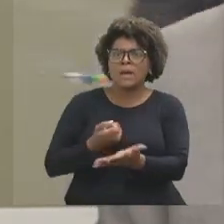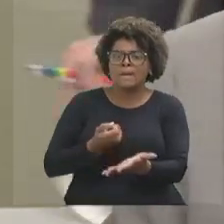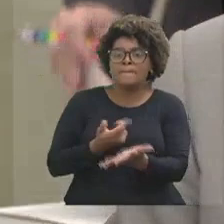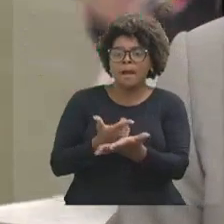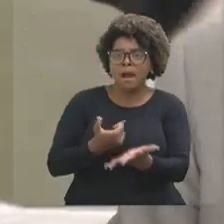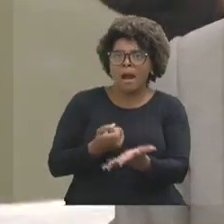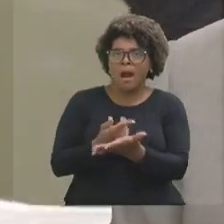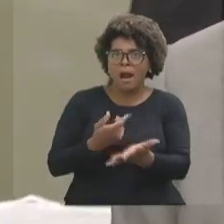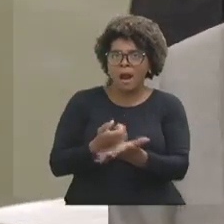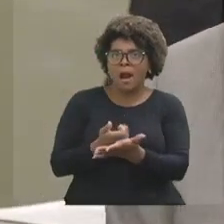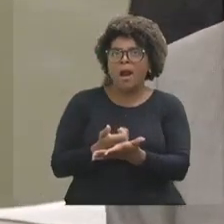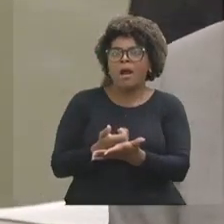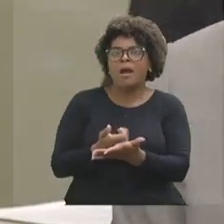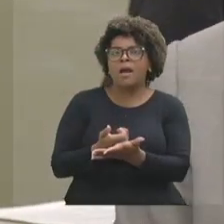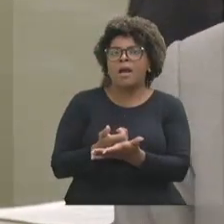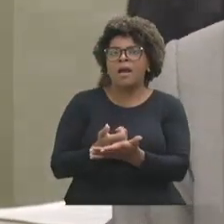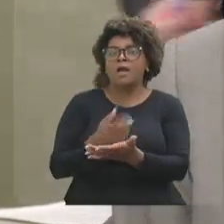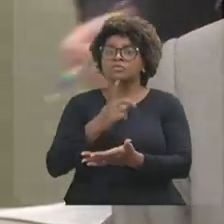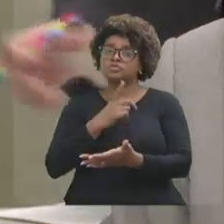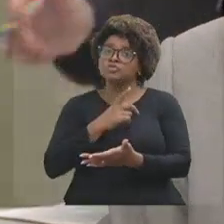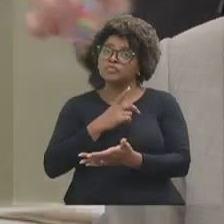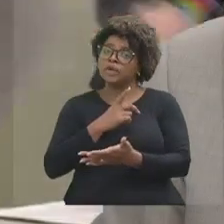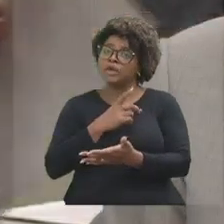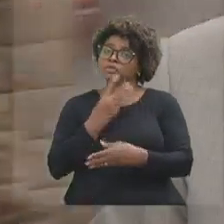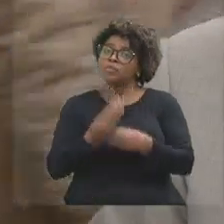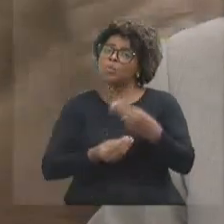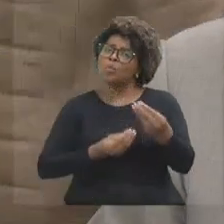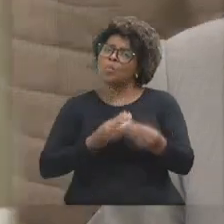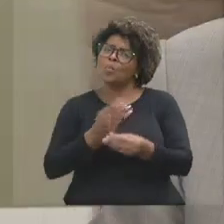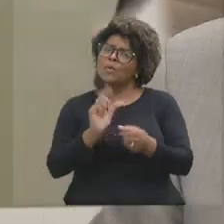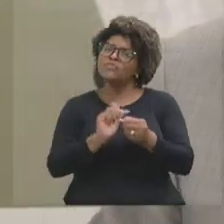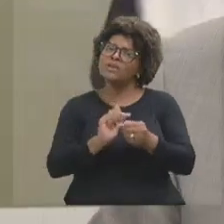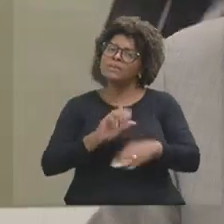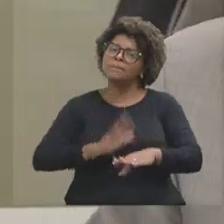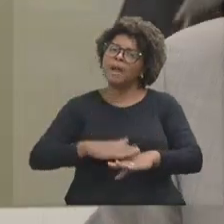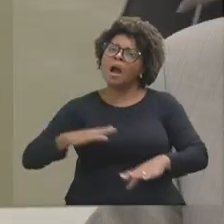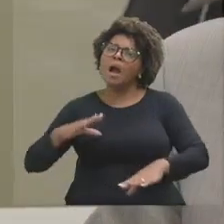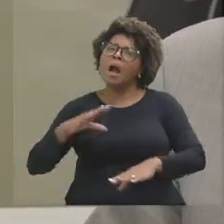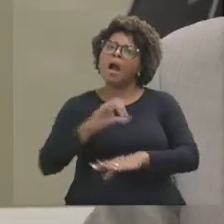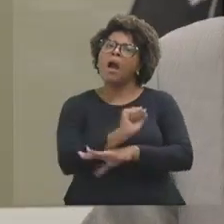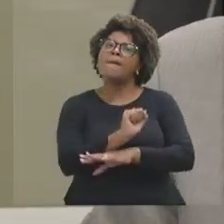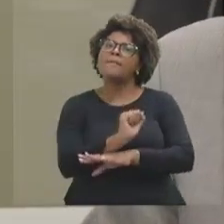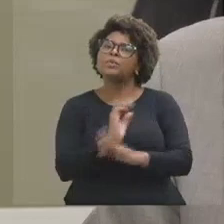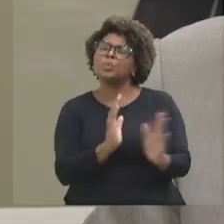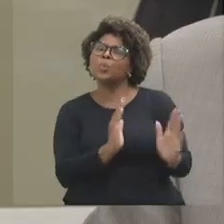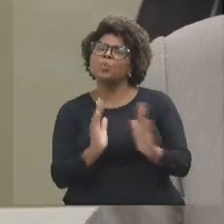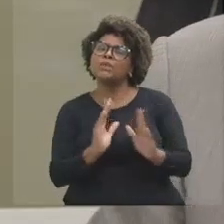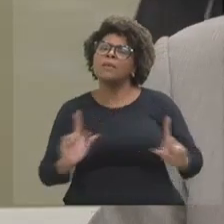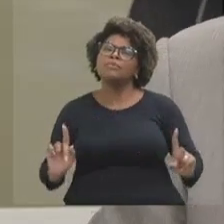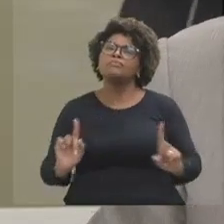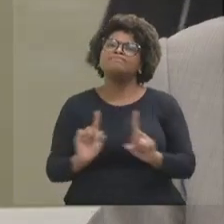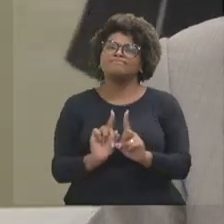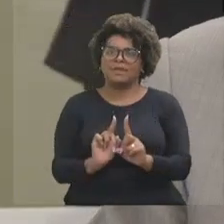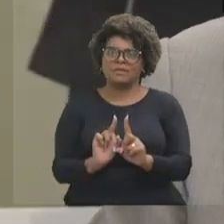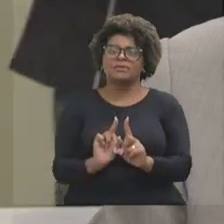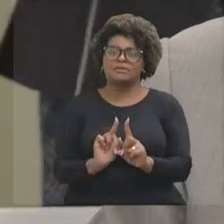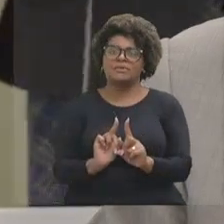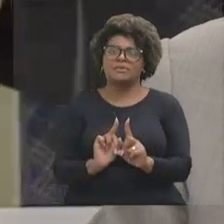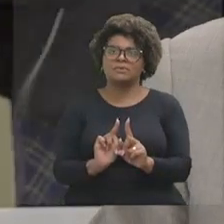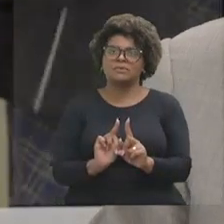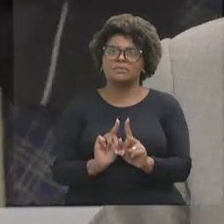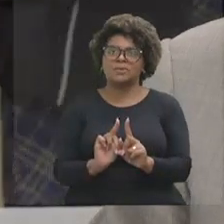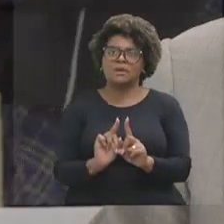tivesse uma maneira de isso ser feito de uma maneira mais rápida pelo que nós somos informados iremos agora